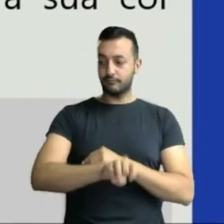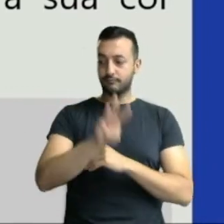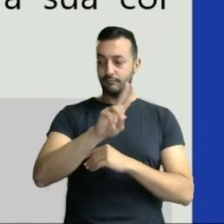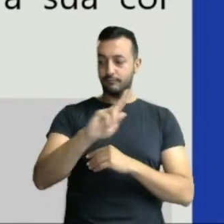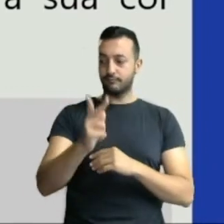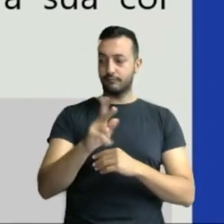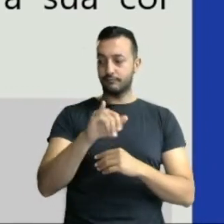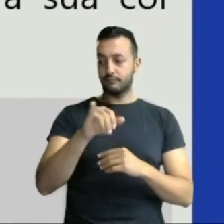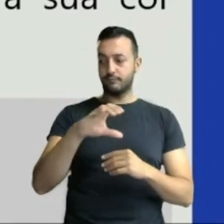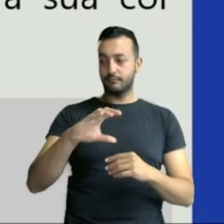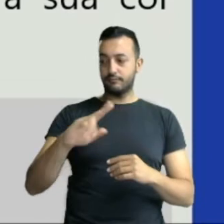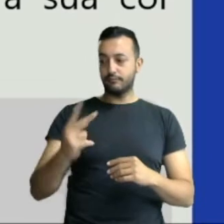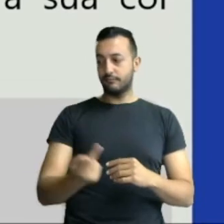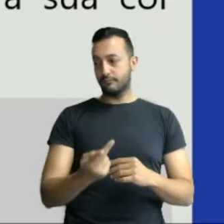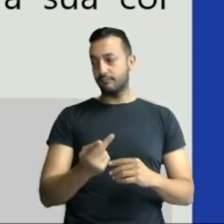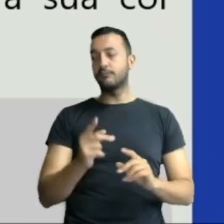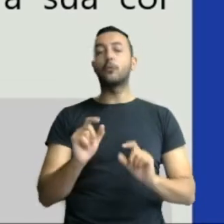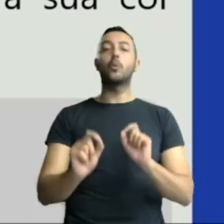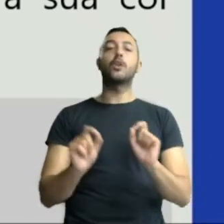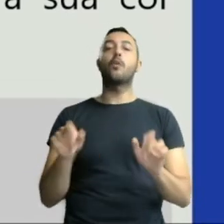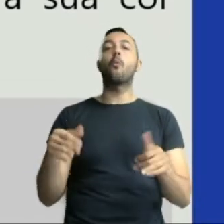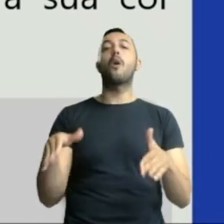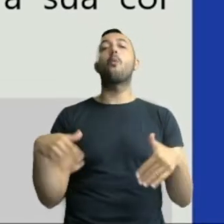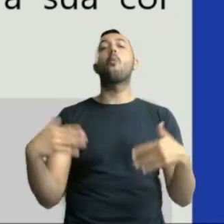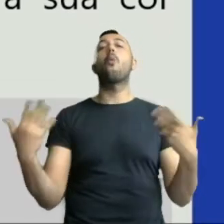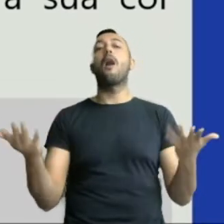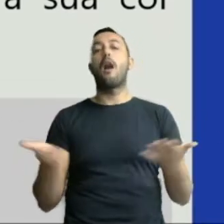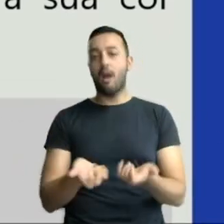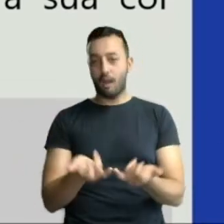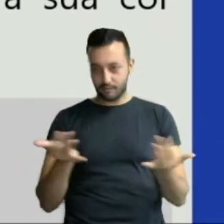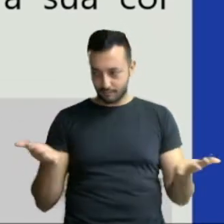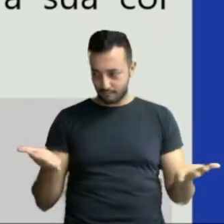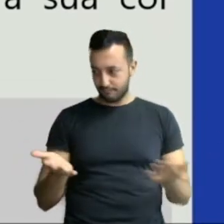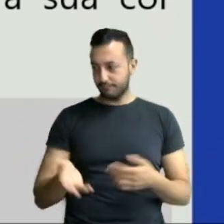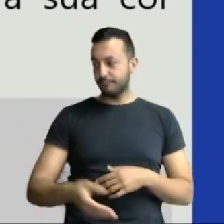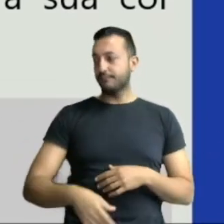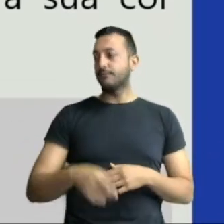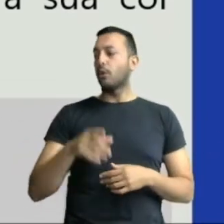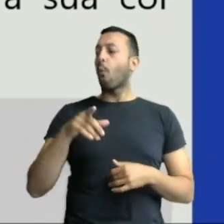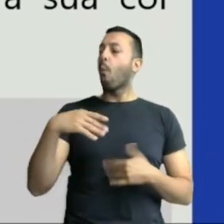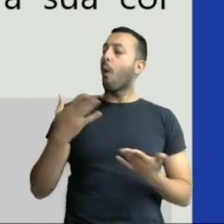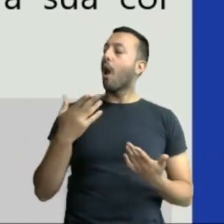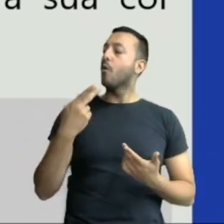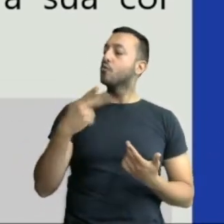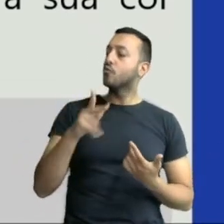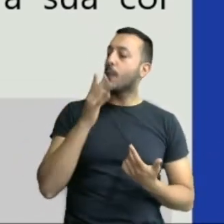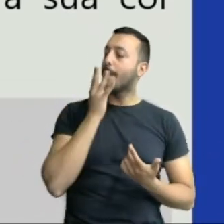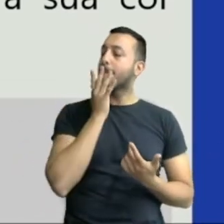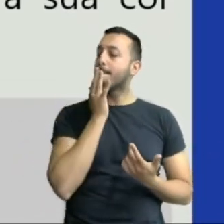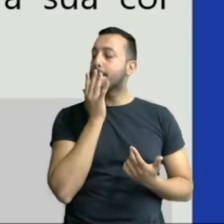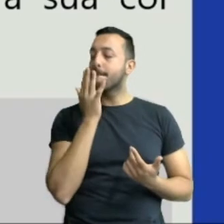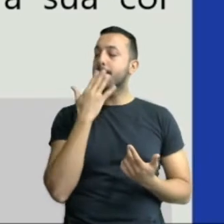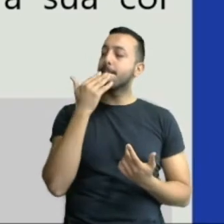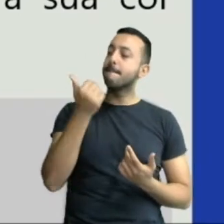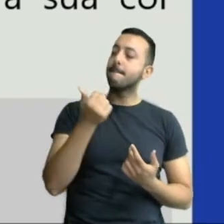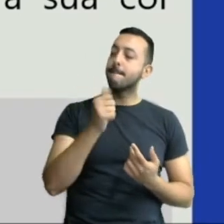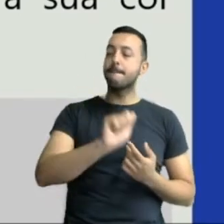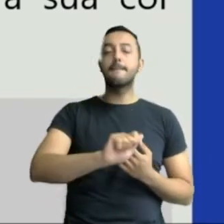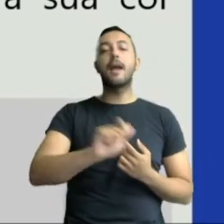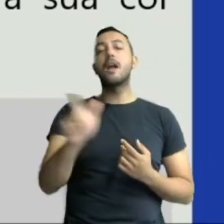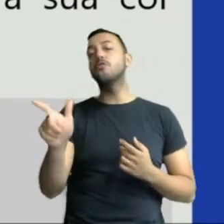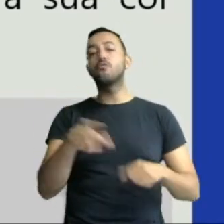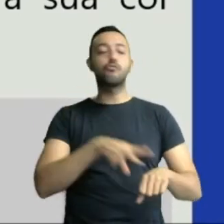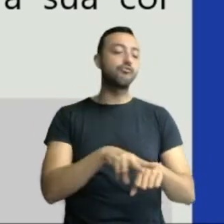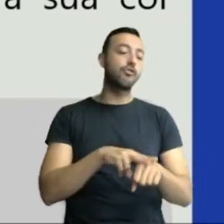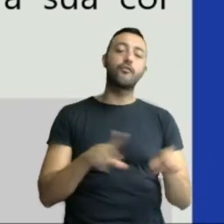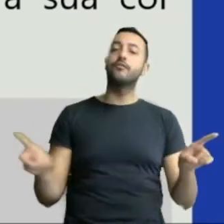which, que também é o que, qual ou quais. Which is your favorite color? Qual é sua cor